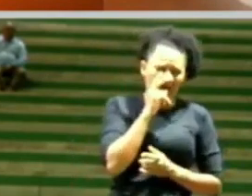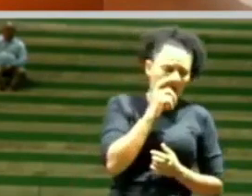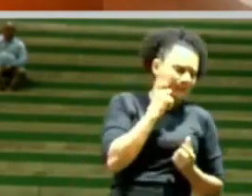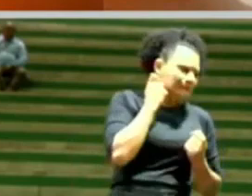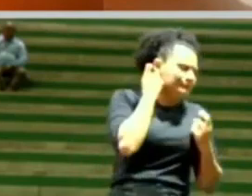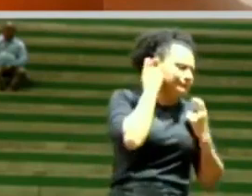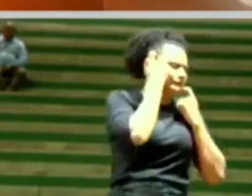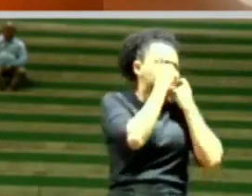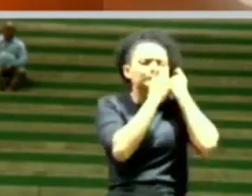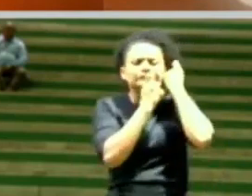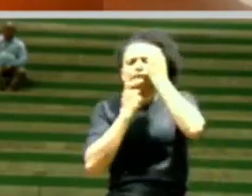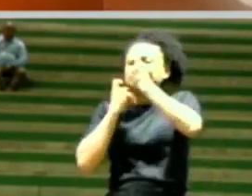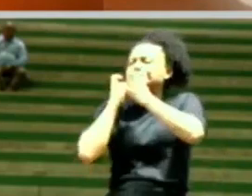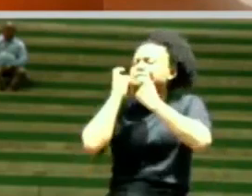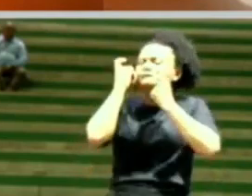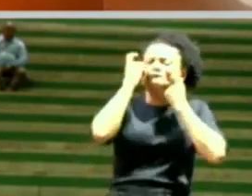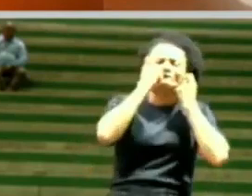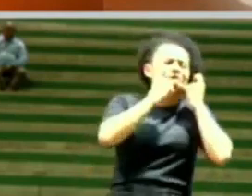desesperada: